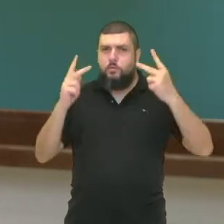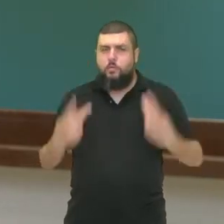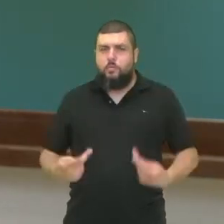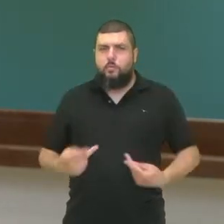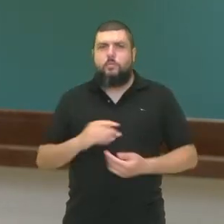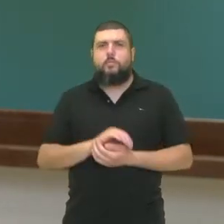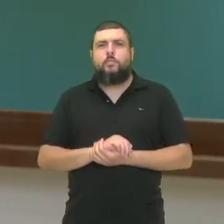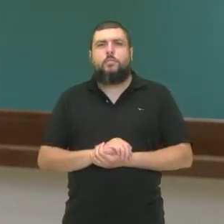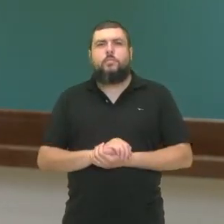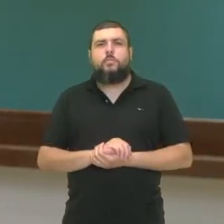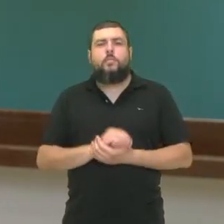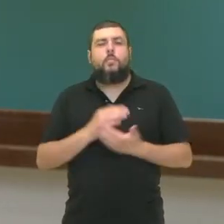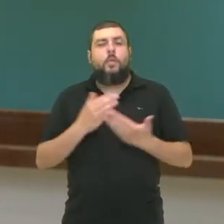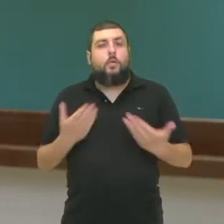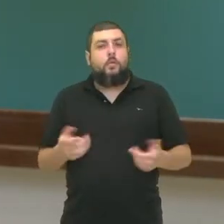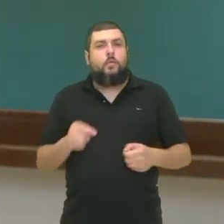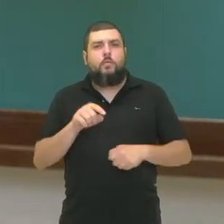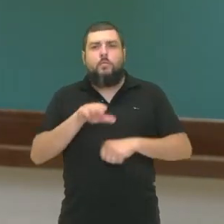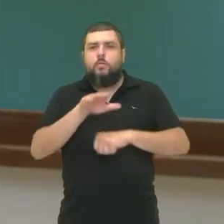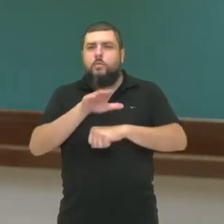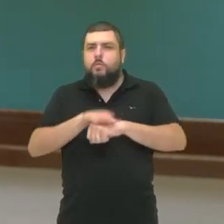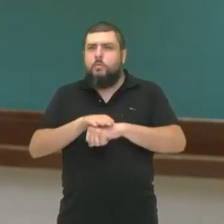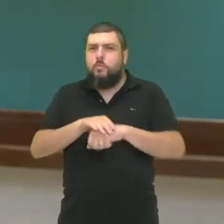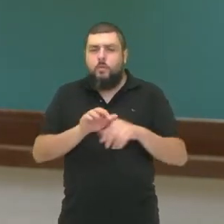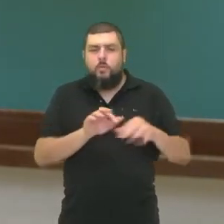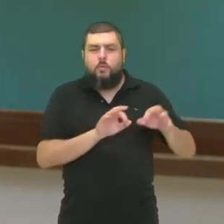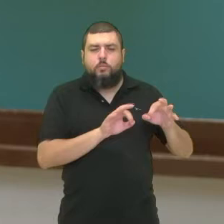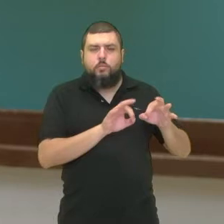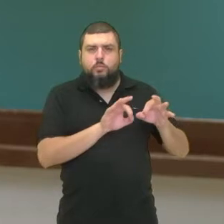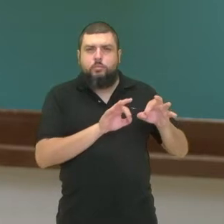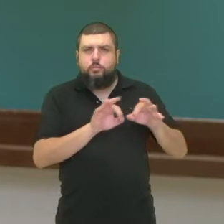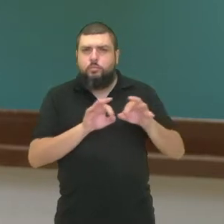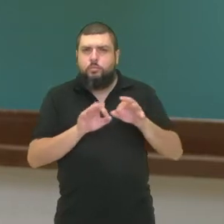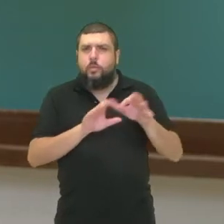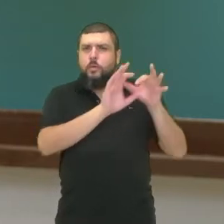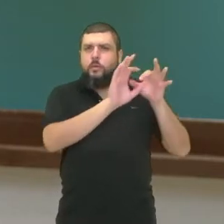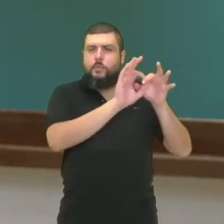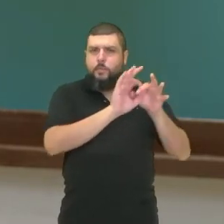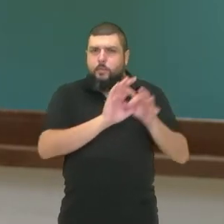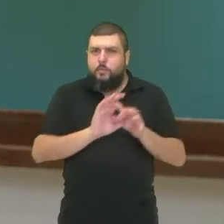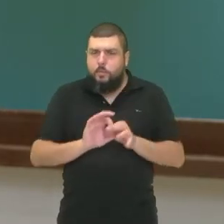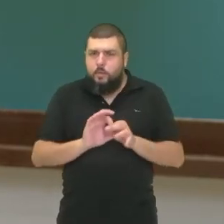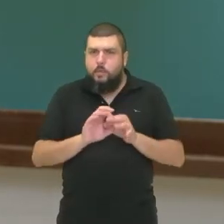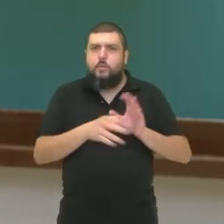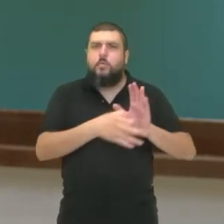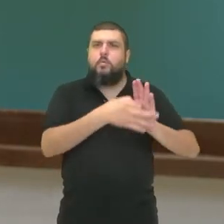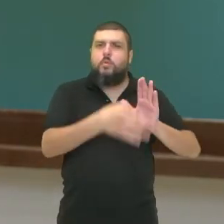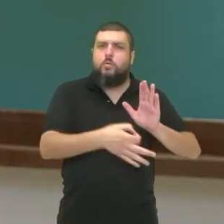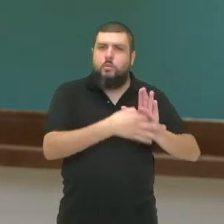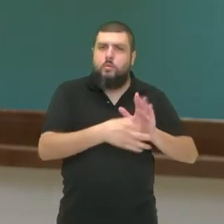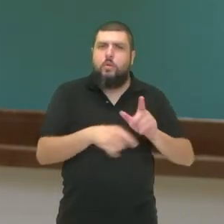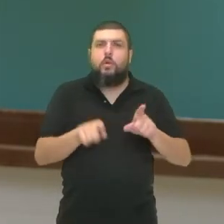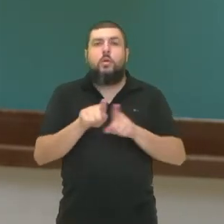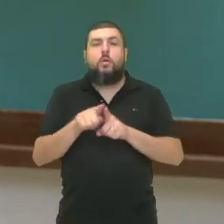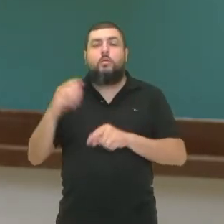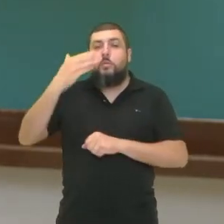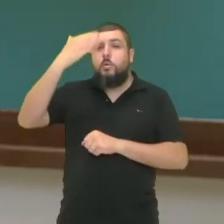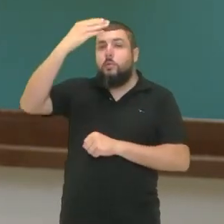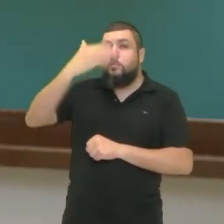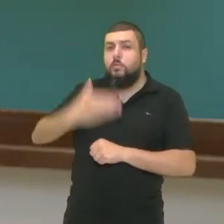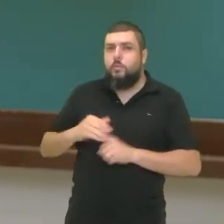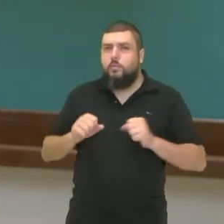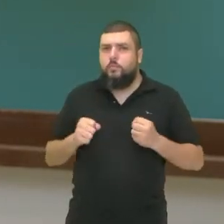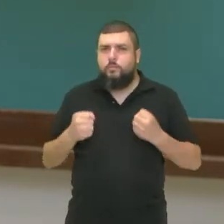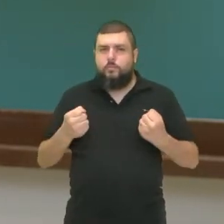Selecionar, organizar e relacionar de forma coerente e coesa argumentos e fatos para a defesa de seu ponto de